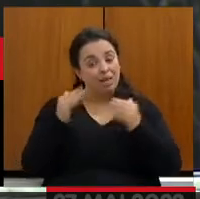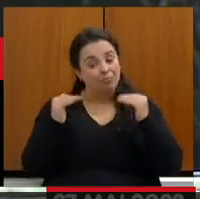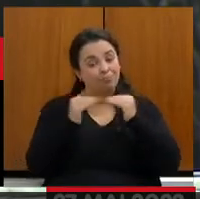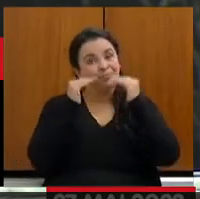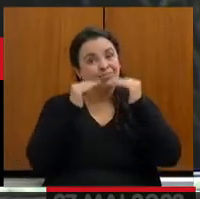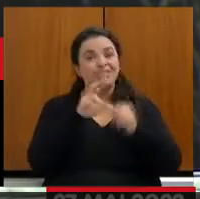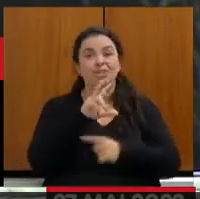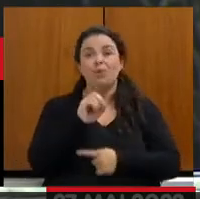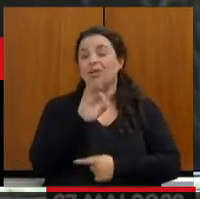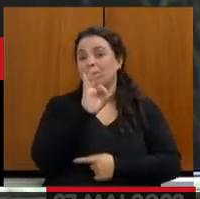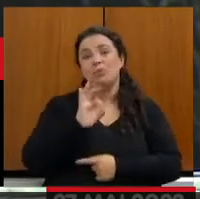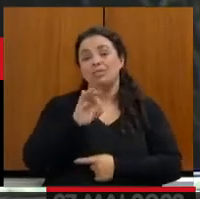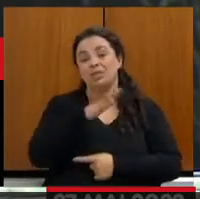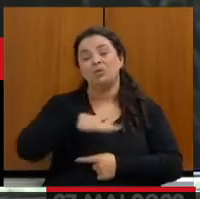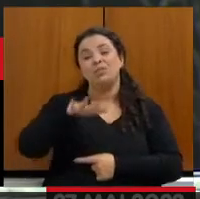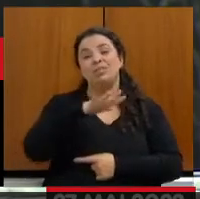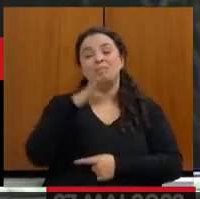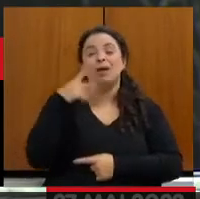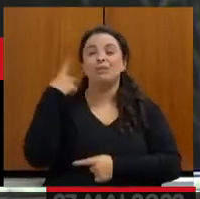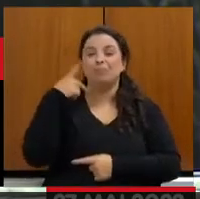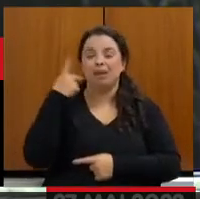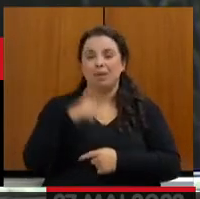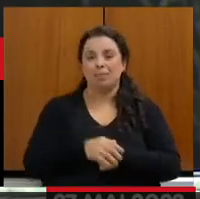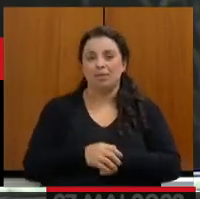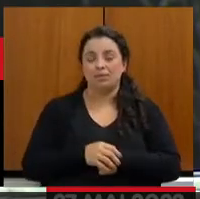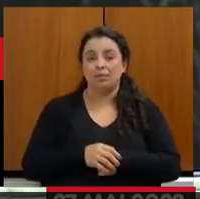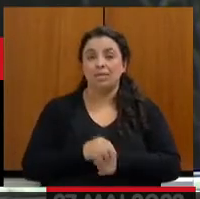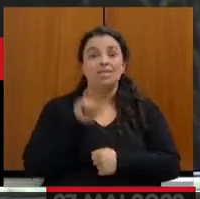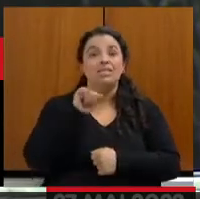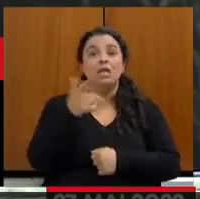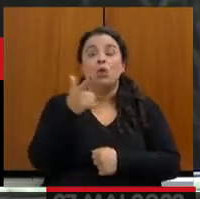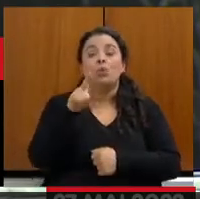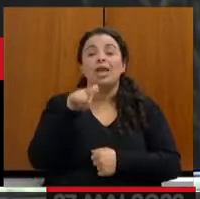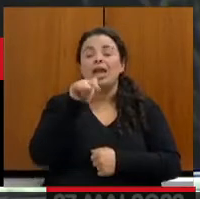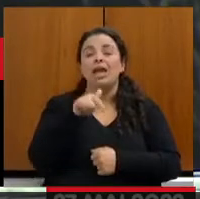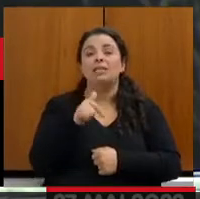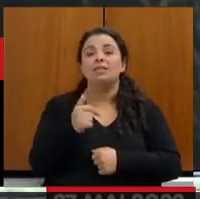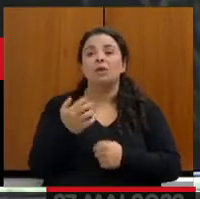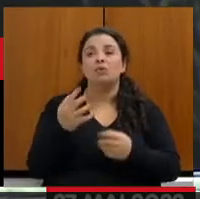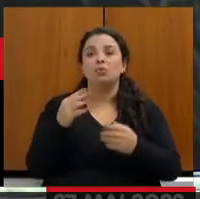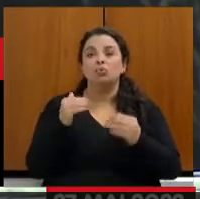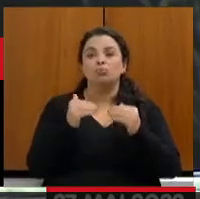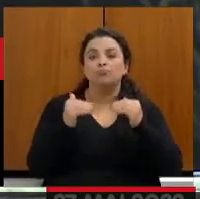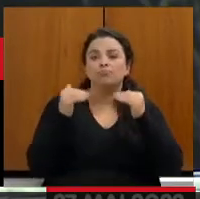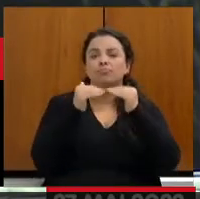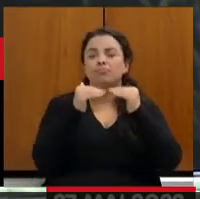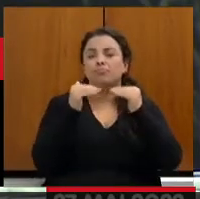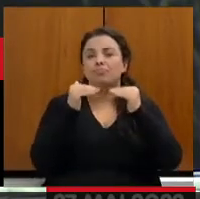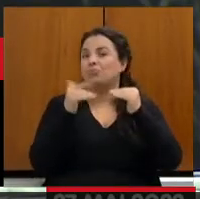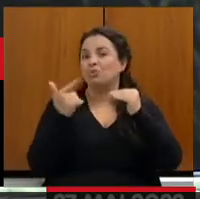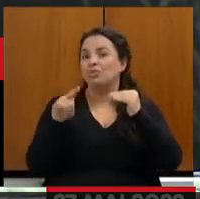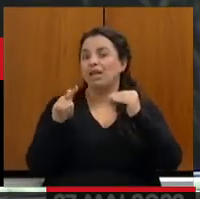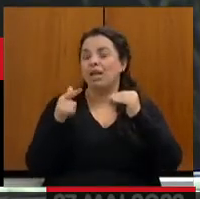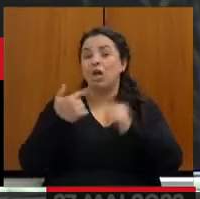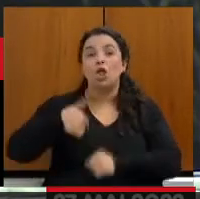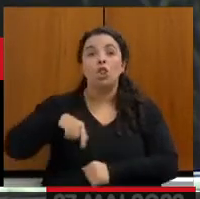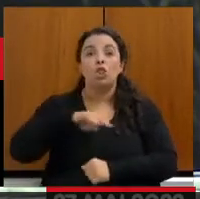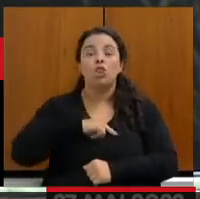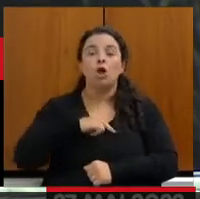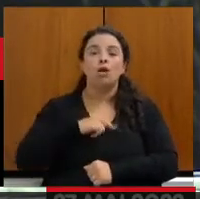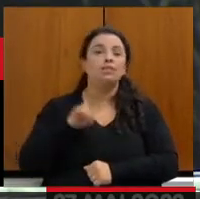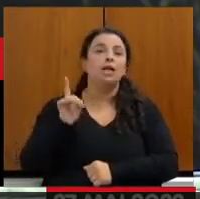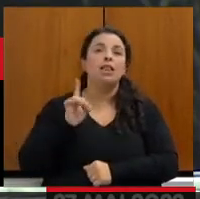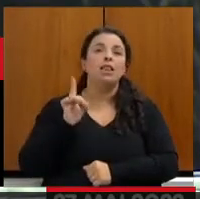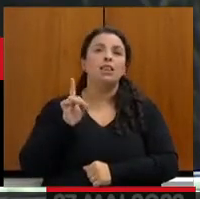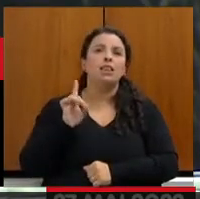pagamentos e esse esse quantitativo sem ocupar esse espaço efetivamente nós não